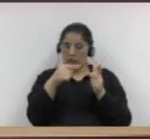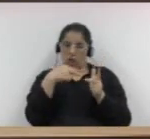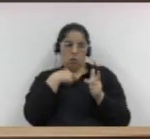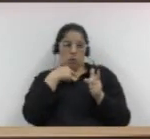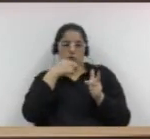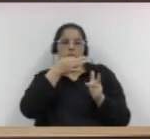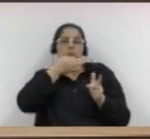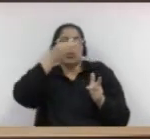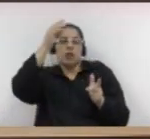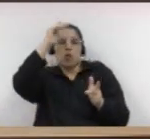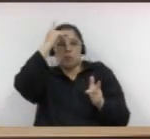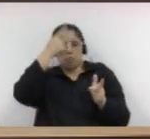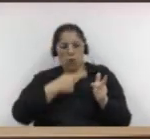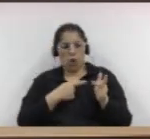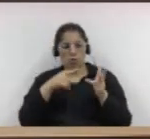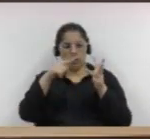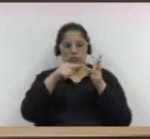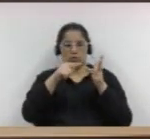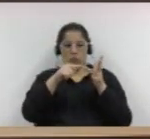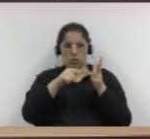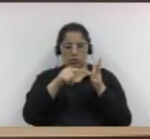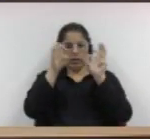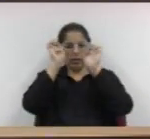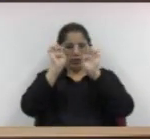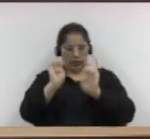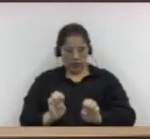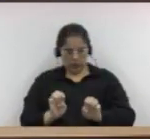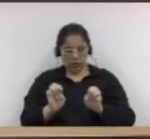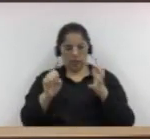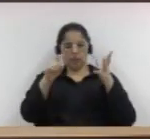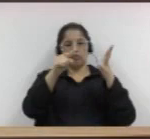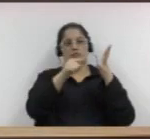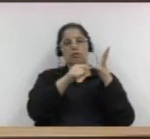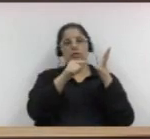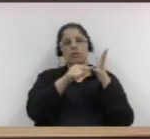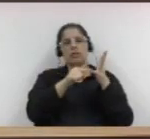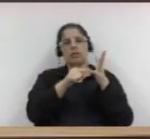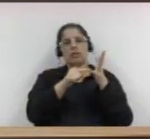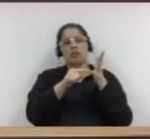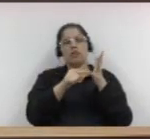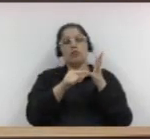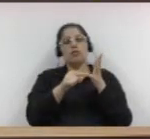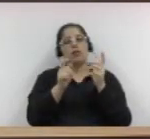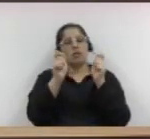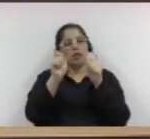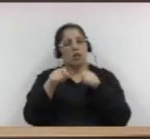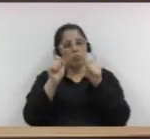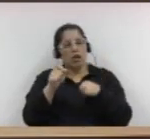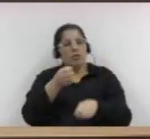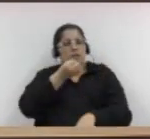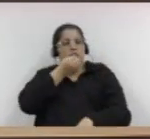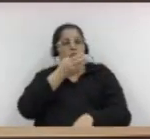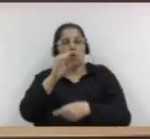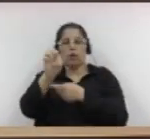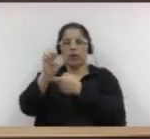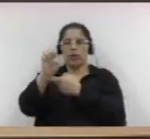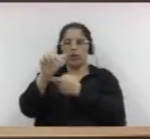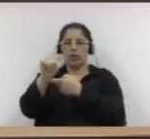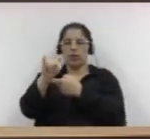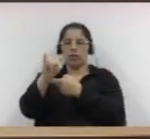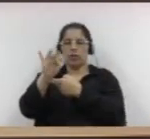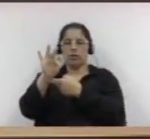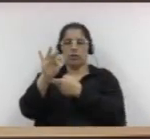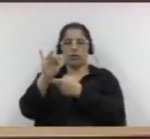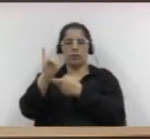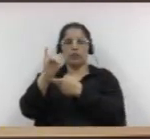impessoalidade, a outra a moralidade e a eficiência. Eficiência